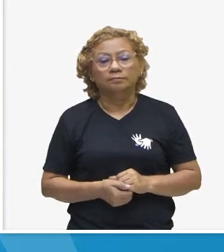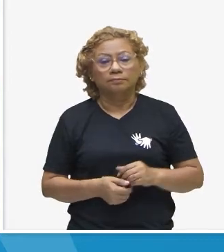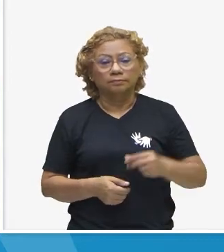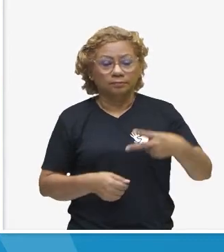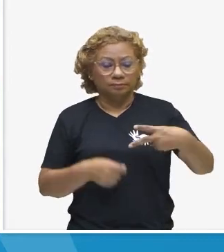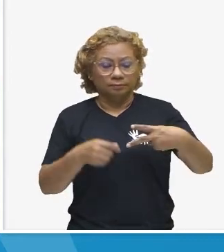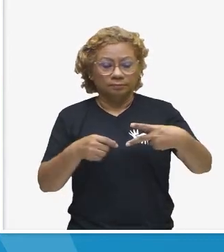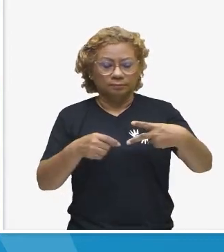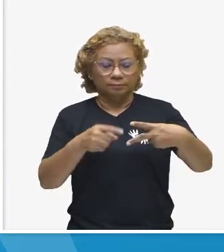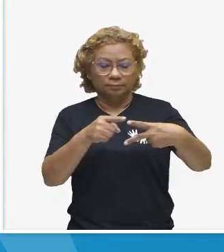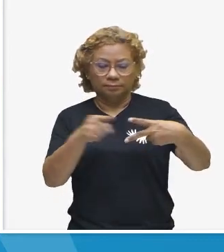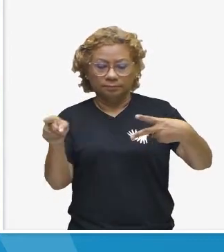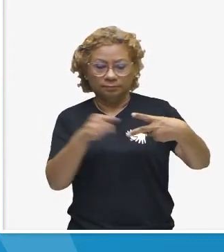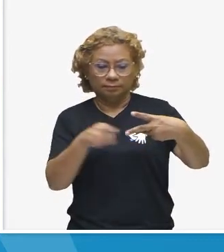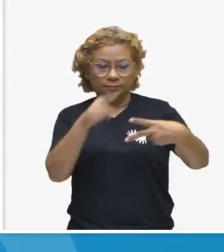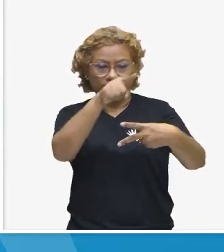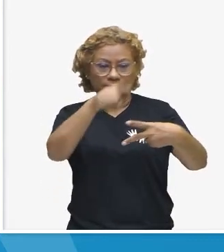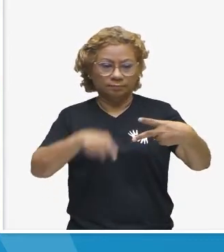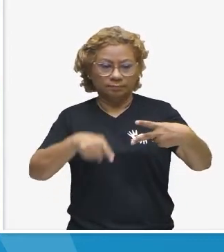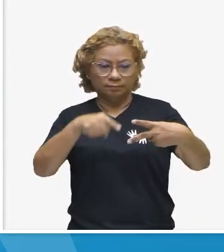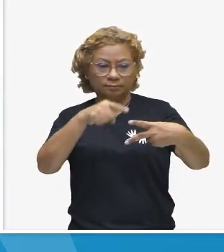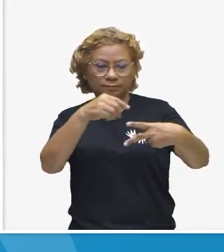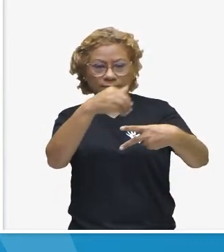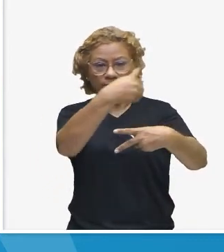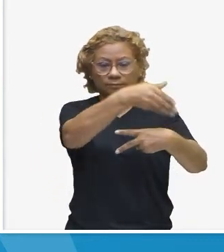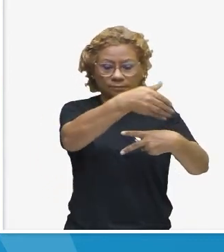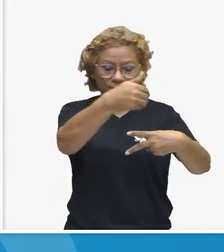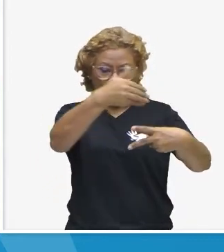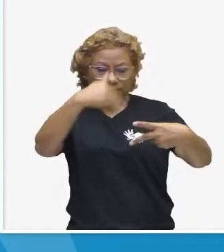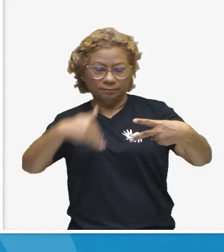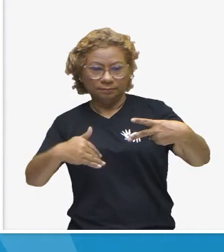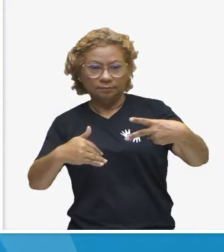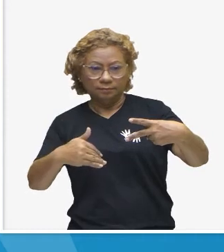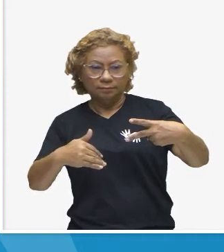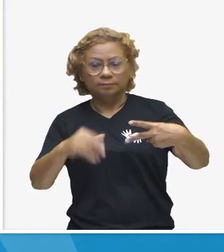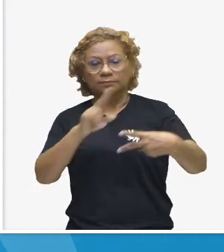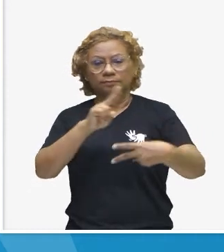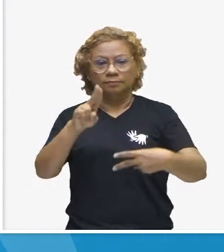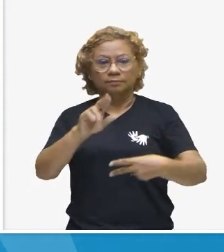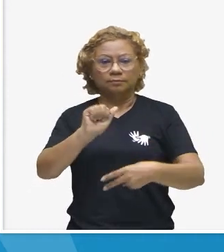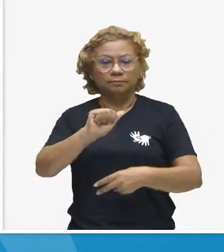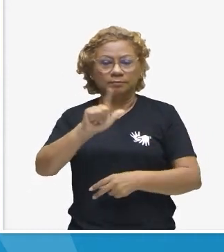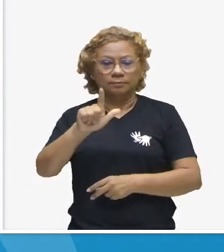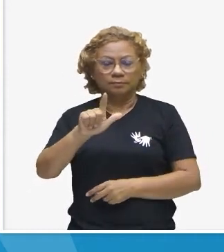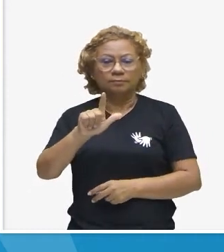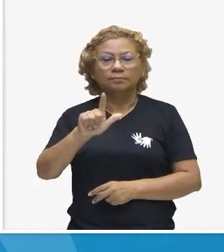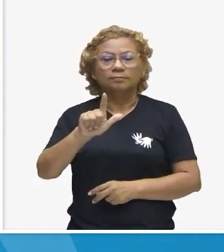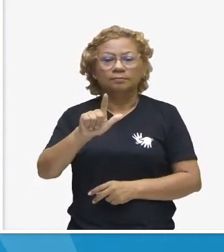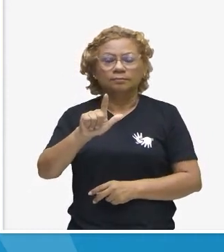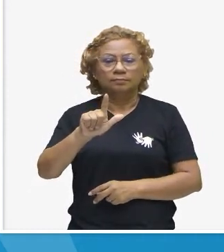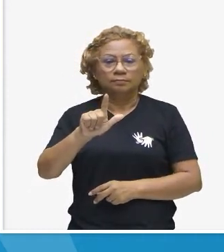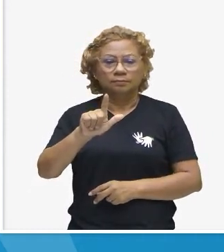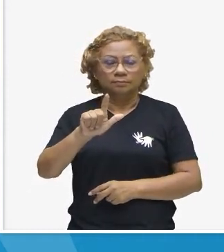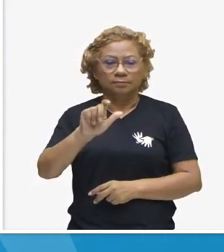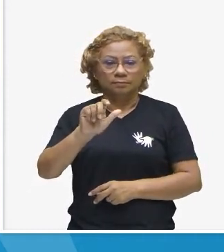são alternos, ele está alternando. Nesse caso, internos. Porque está na parte de